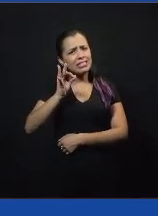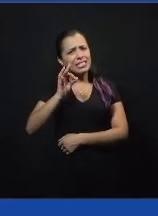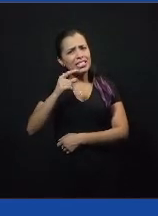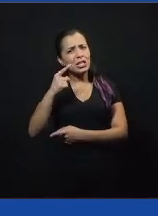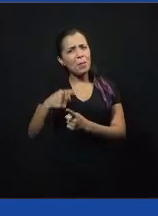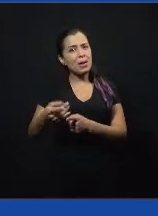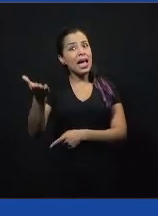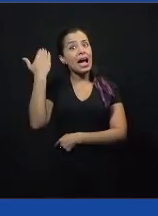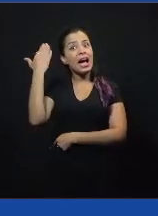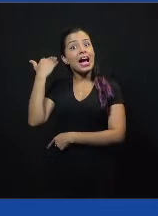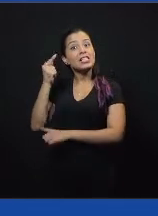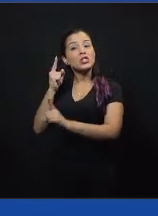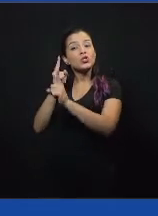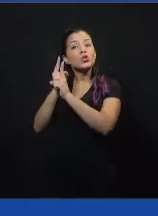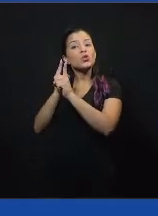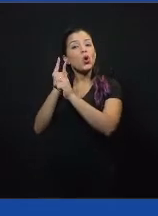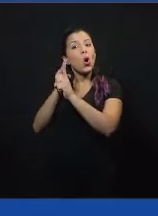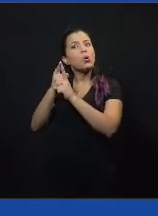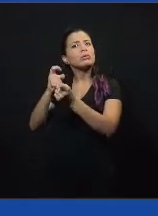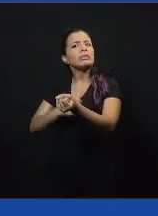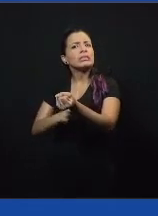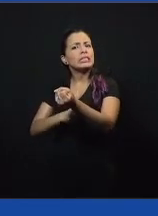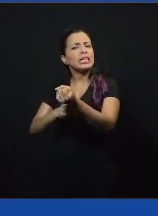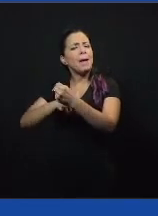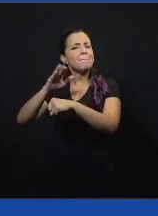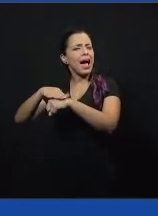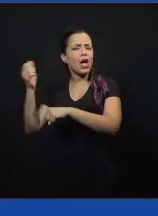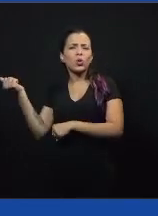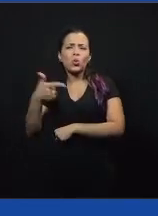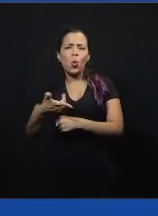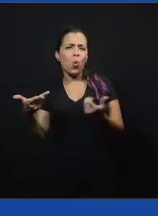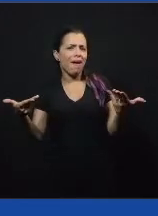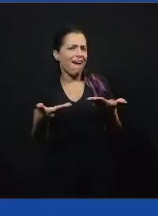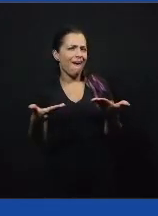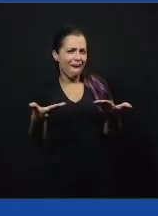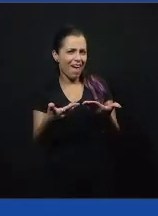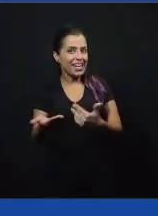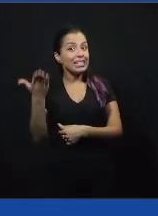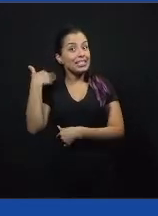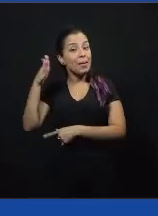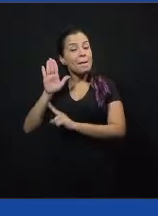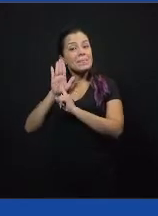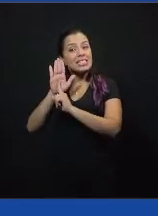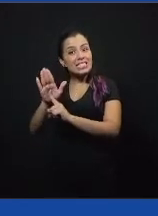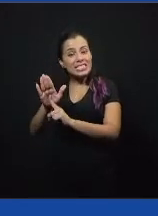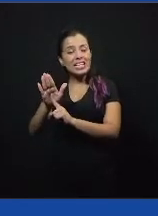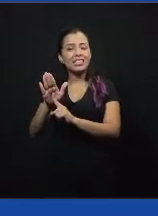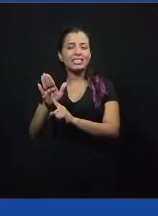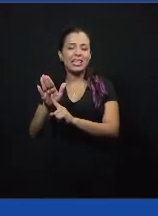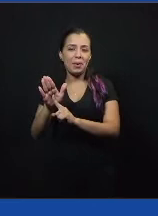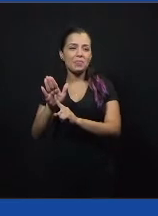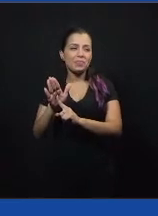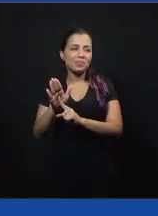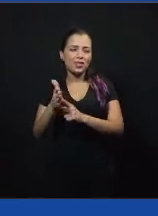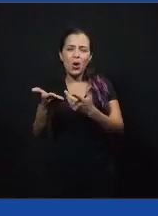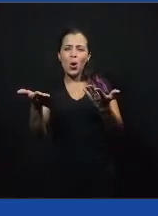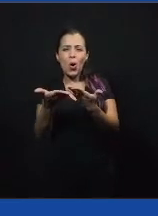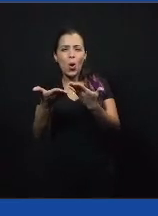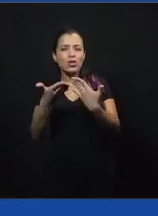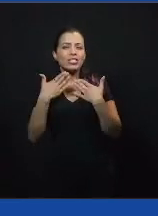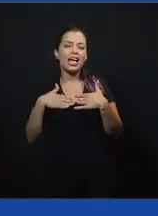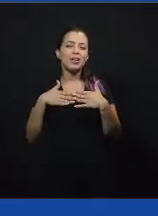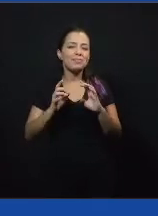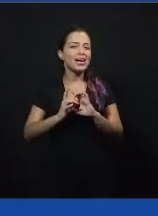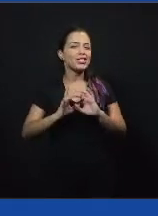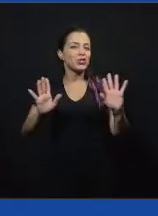nervoso em outra e em outros momentos no projeto né apresentando projeto lá a água Enfim uma super